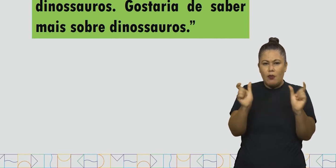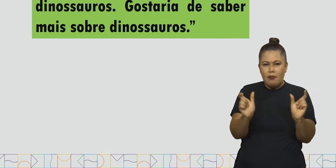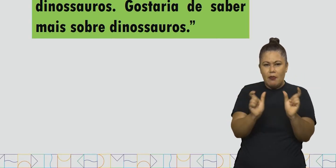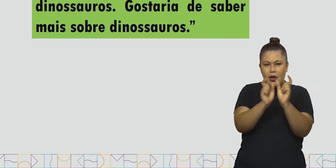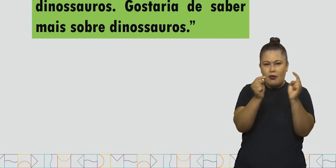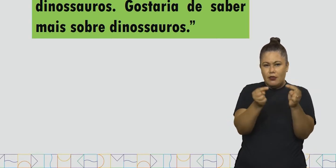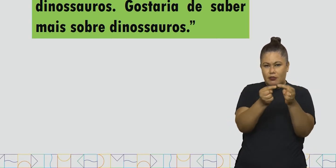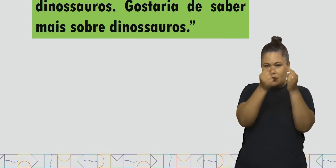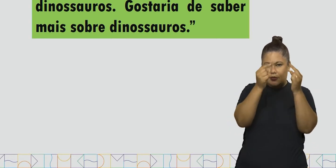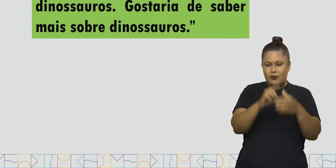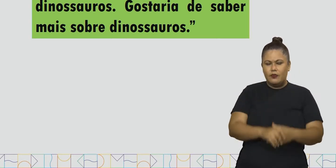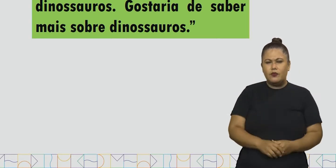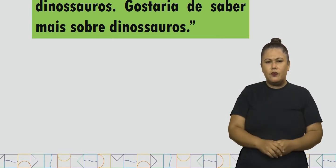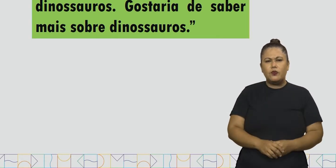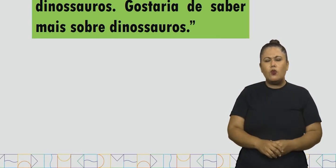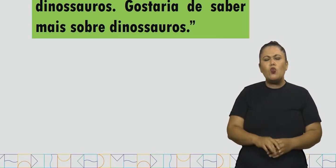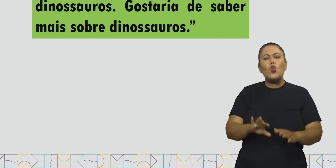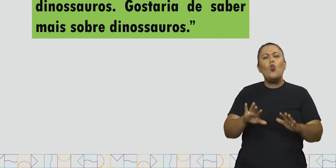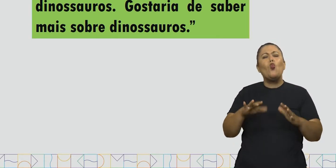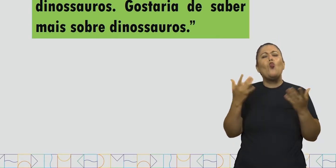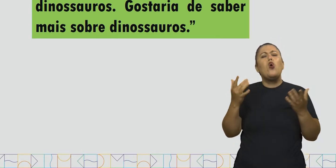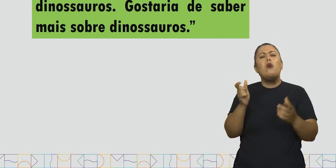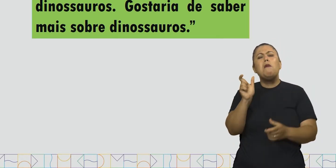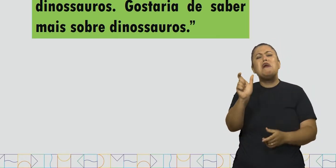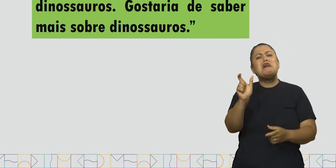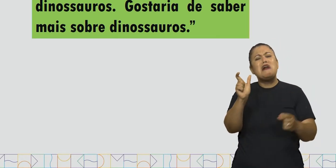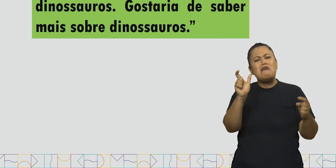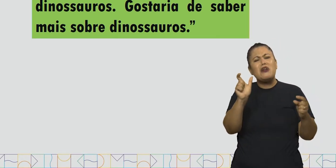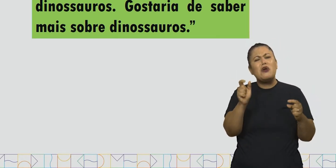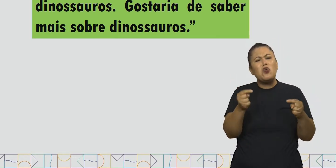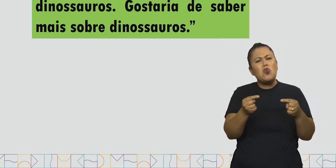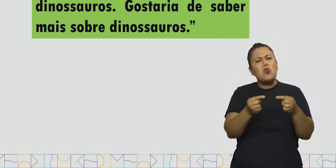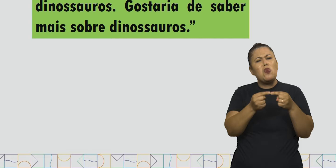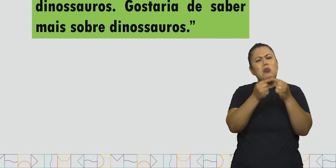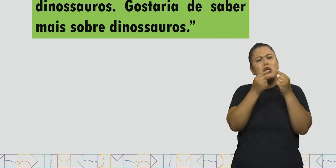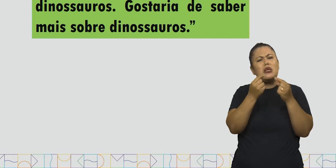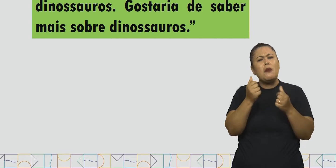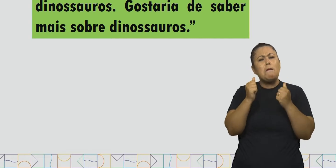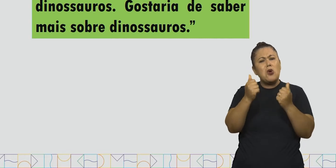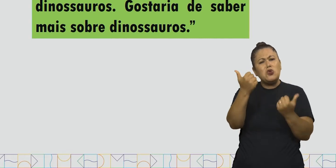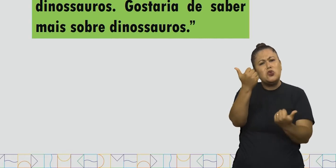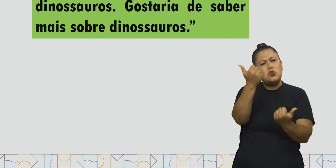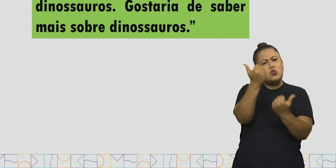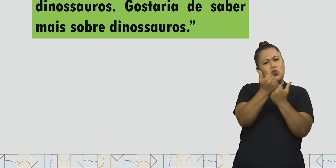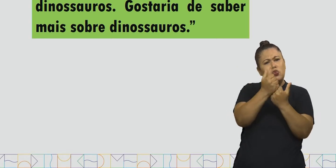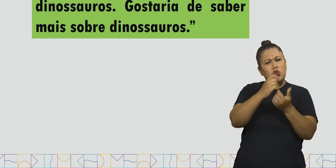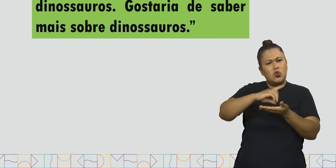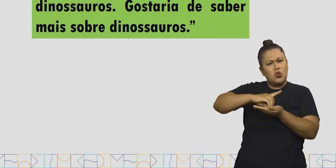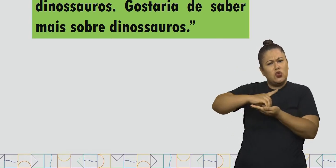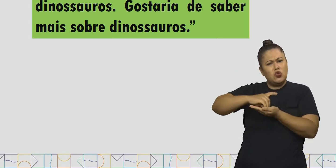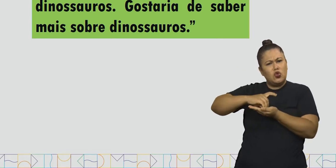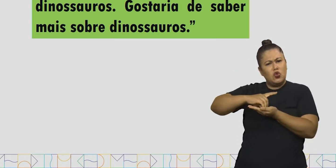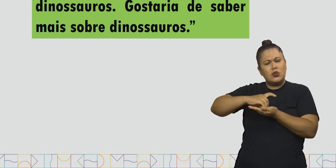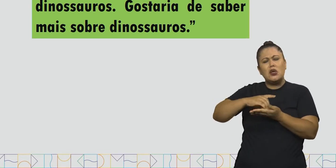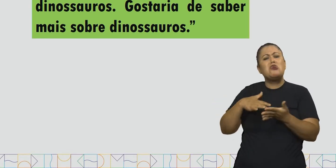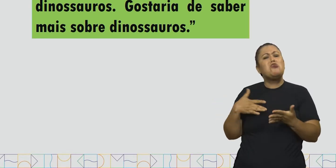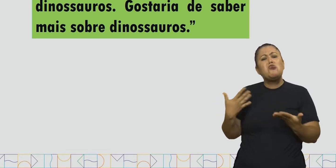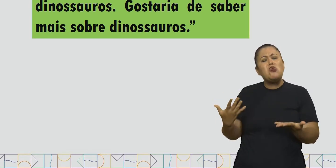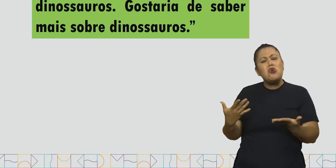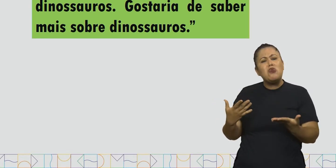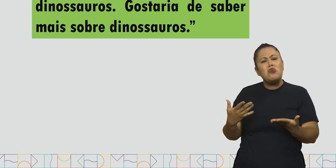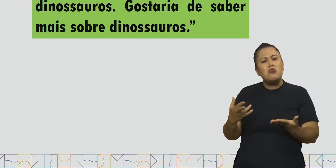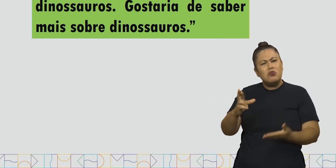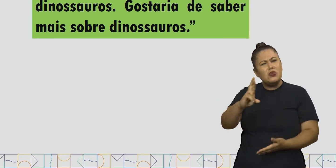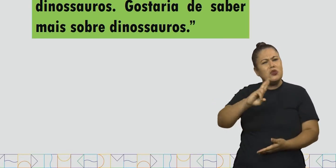por outra palavra. Qual palavra deve ocupar a palavra dinossauros? Qual é o